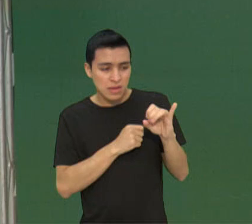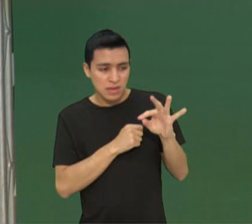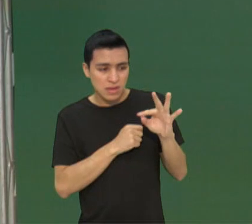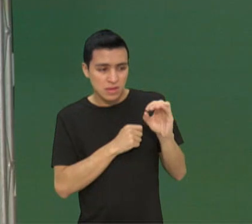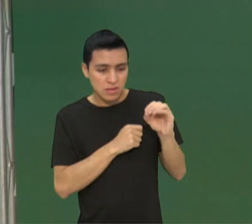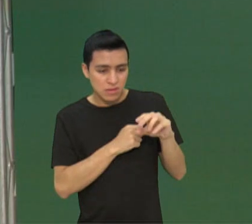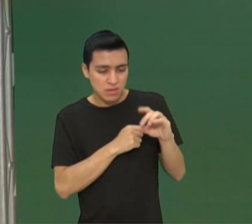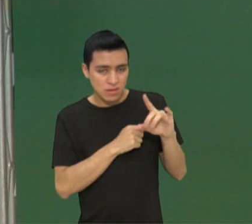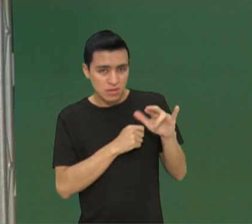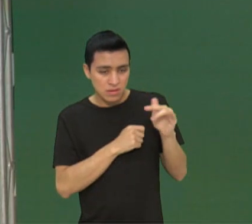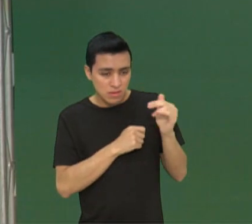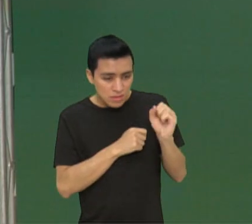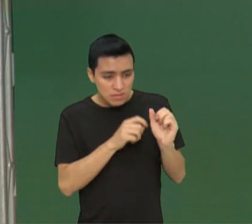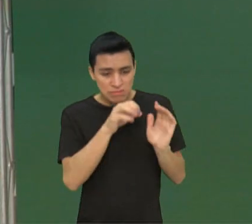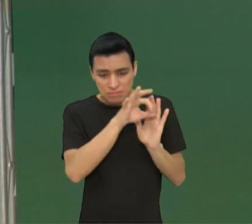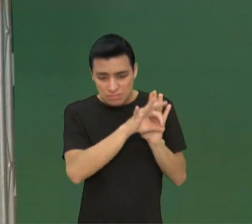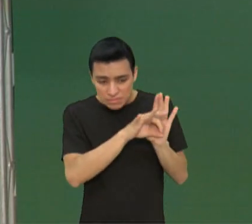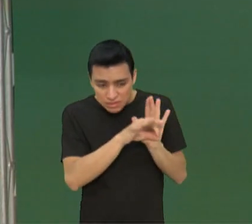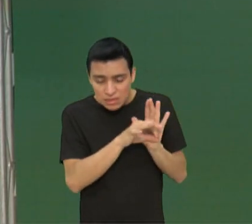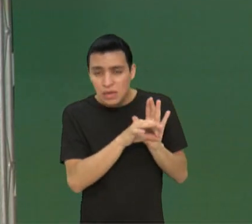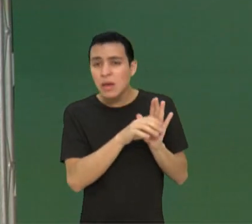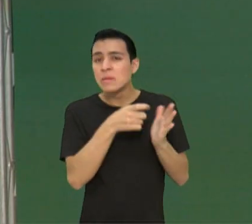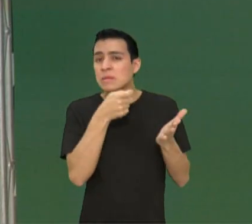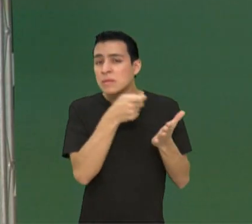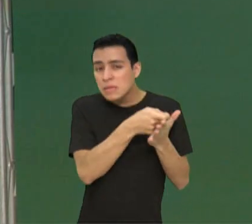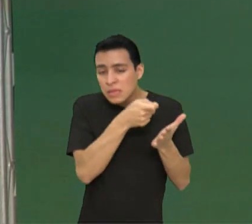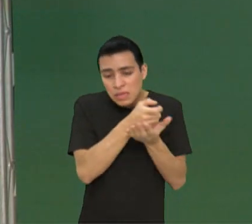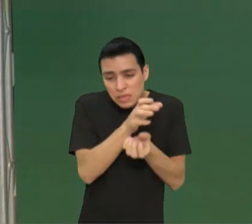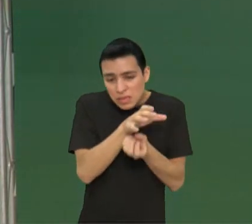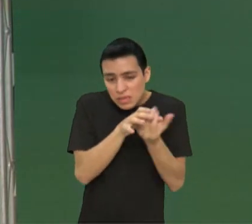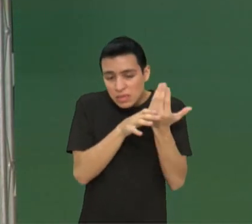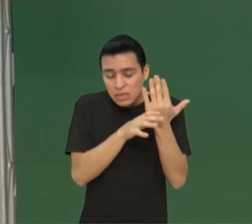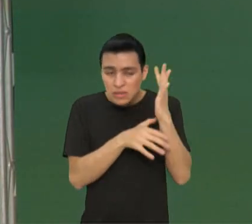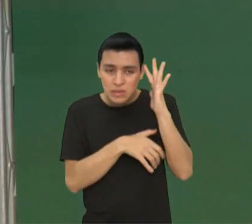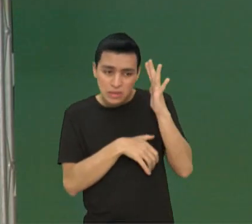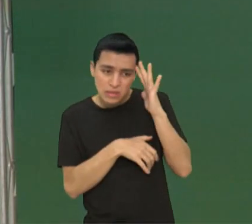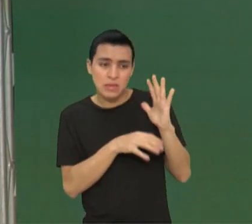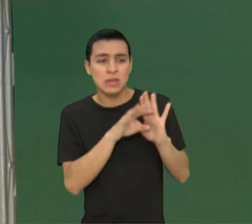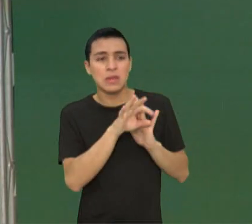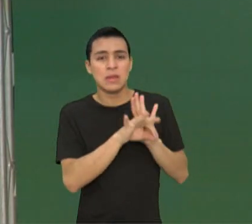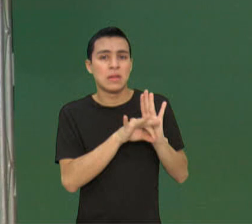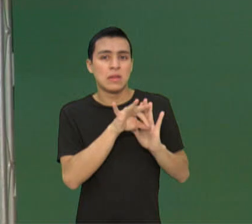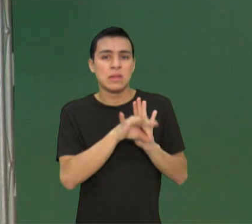demais constituintes celulares, foi determinante para o estabelecimento da teoria celular?